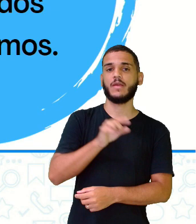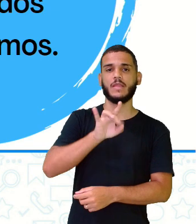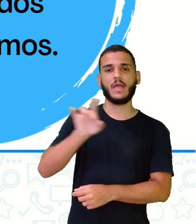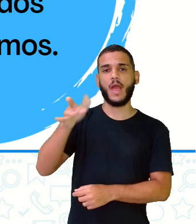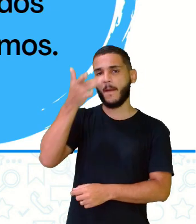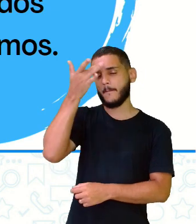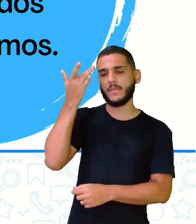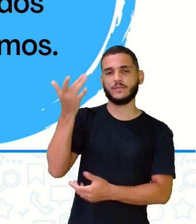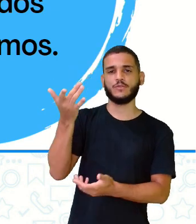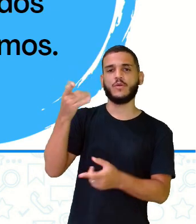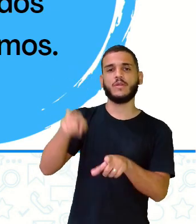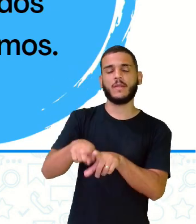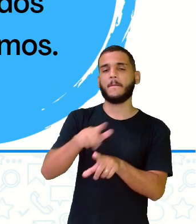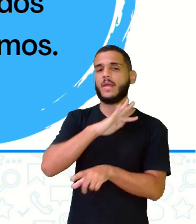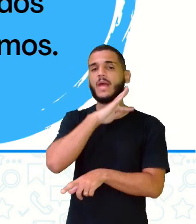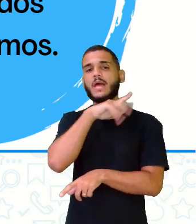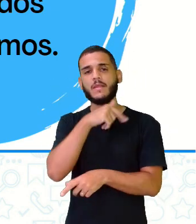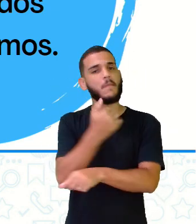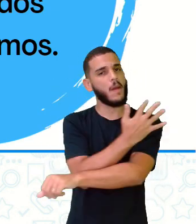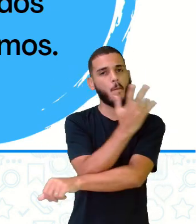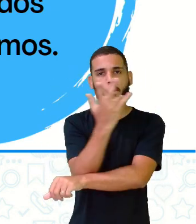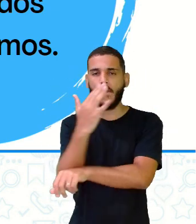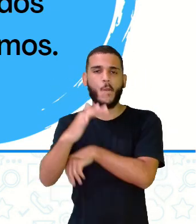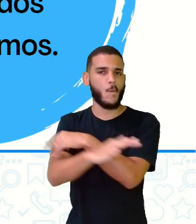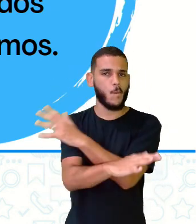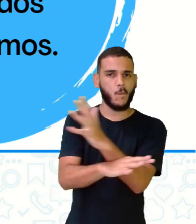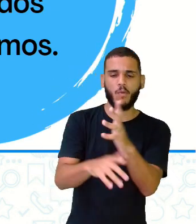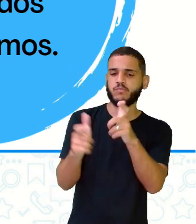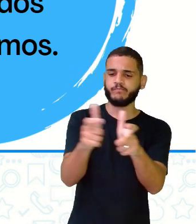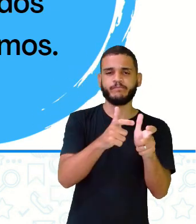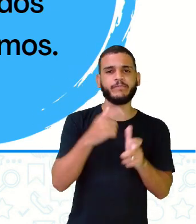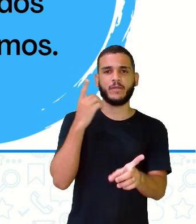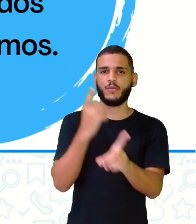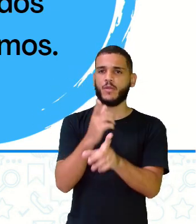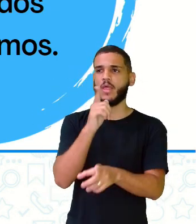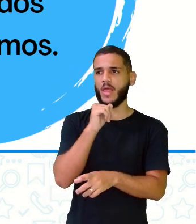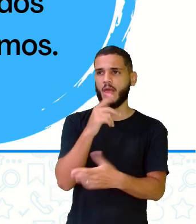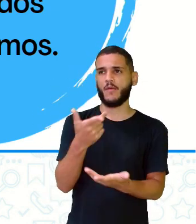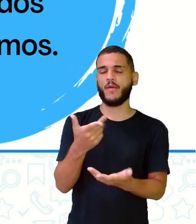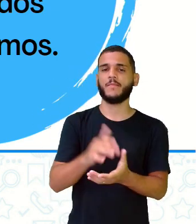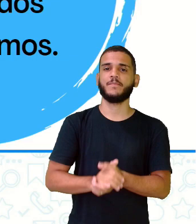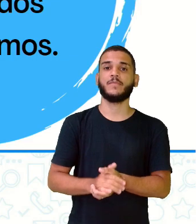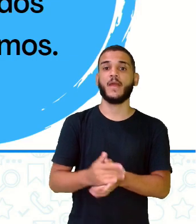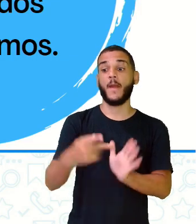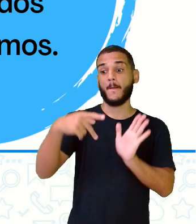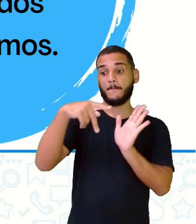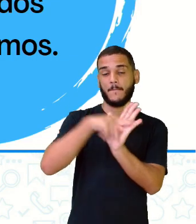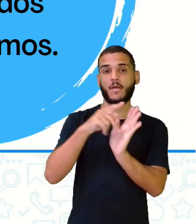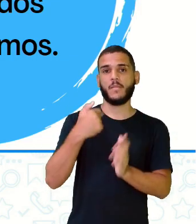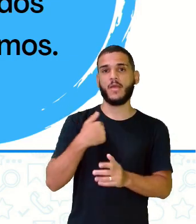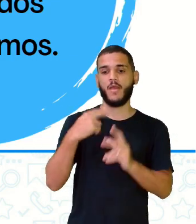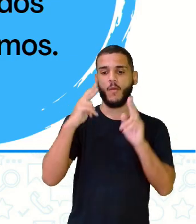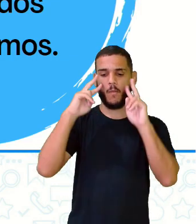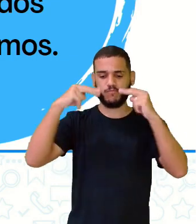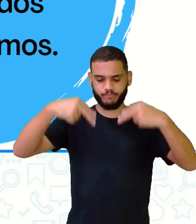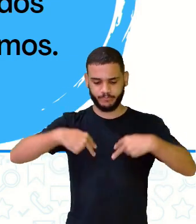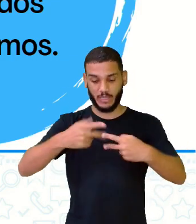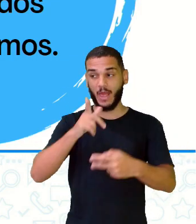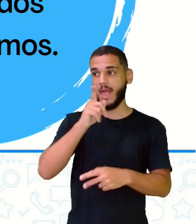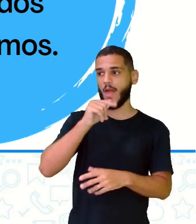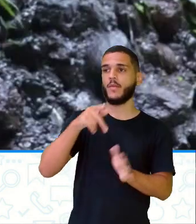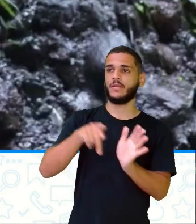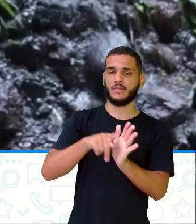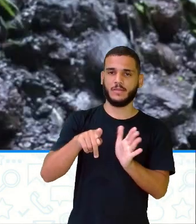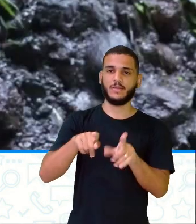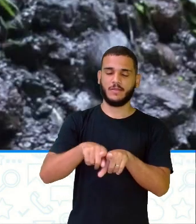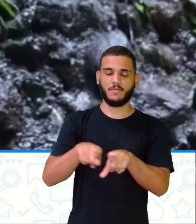está mais do que respondido que a gente encontra água em tudo que é lugar, porque até em mim eu vou encontrar água. Imagine em outros locais